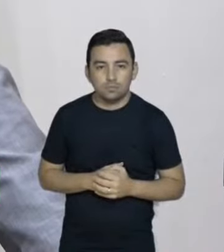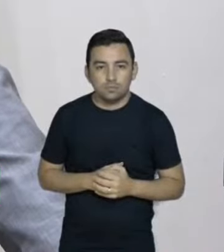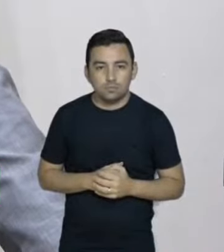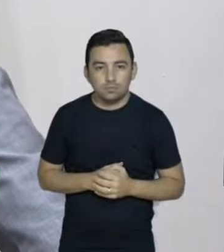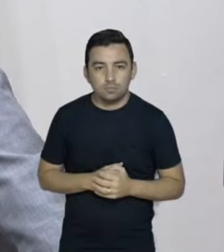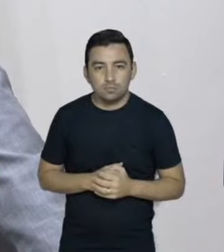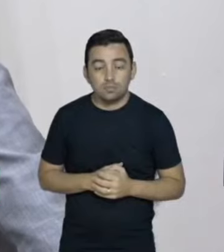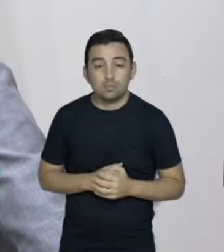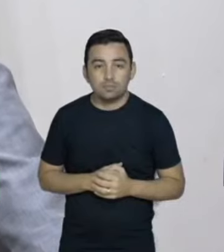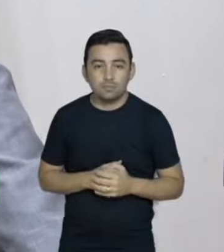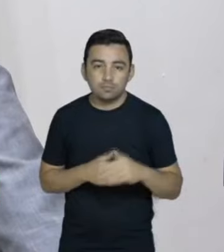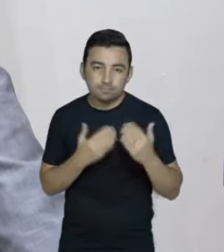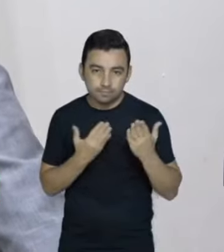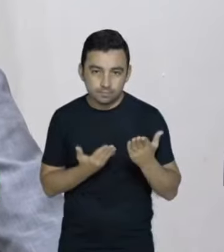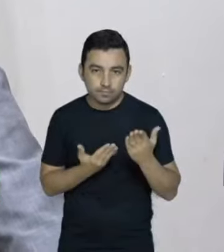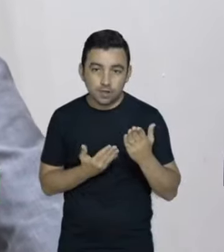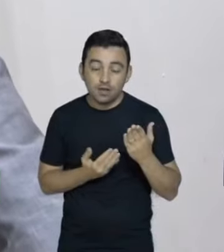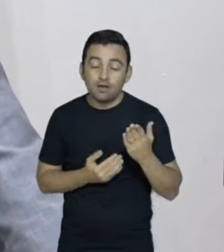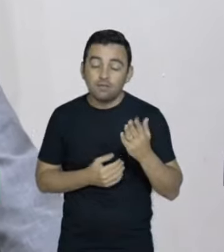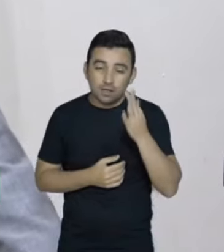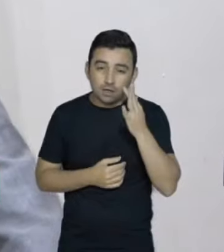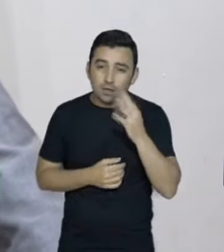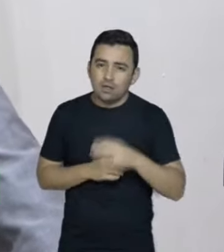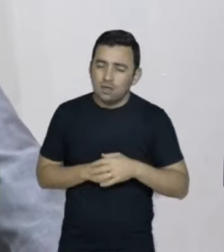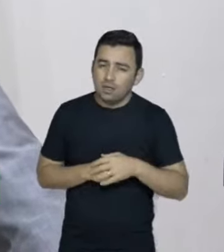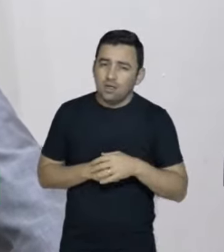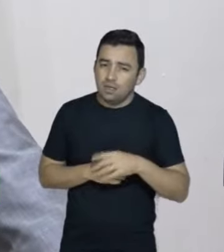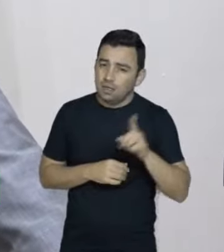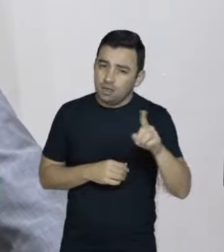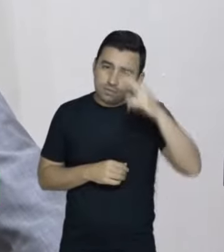Deputado Fernando. Só pegando um gancho do que o deputado Vicente falou,